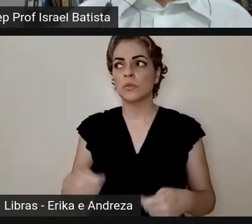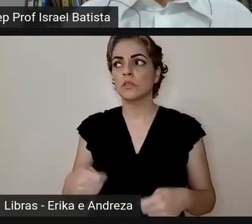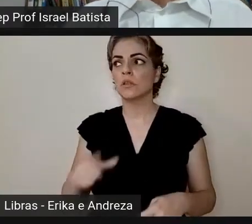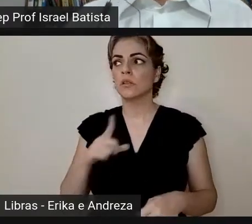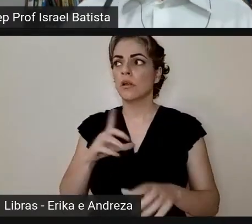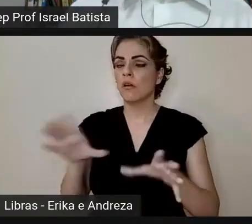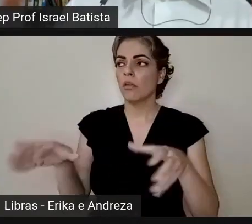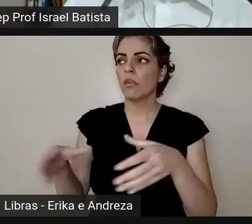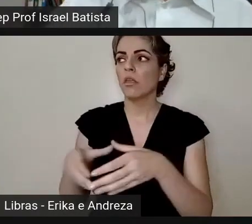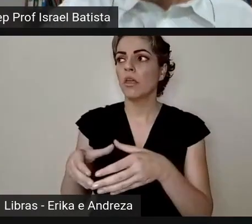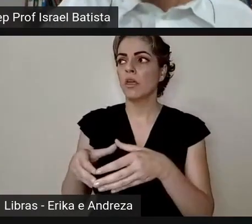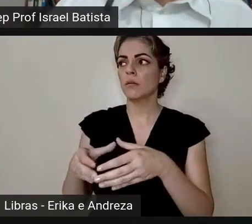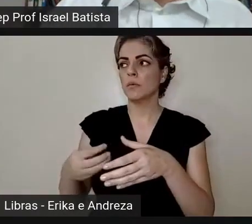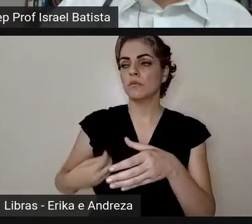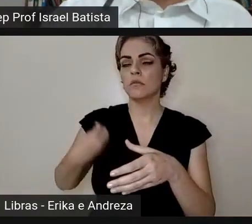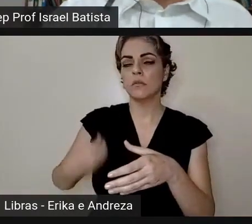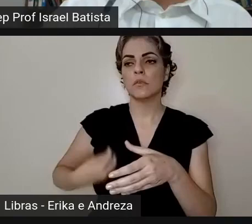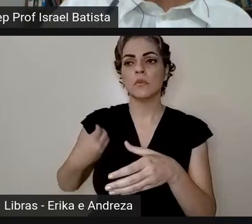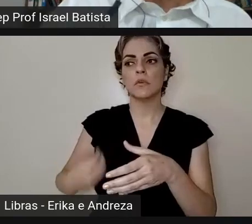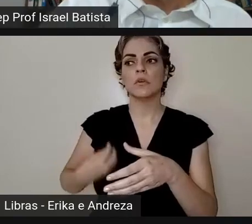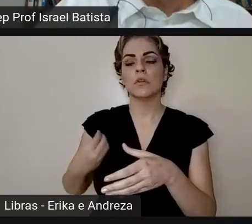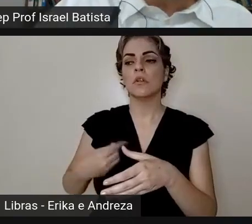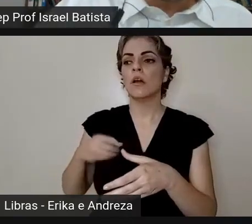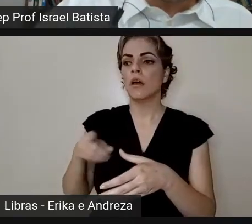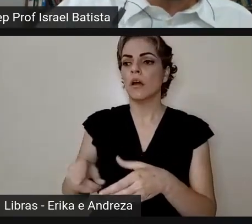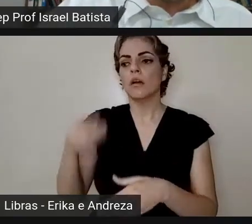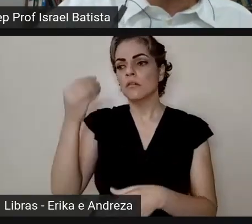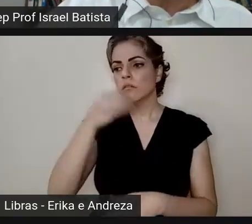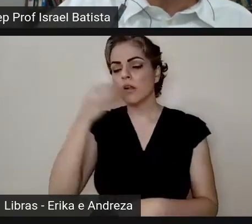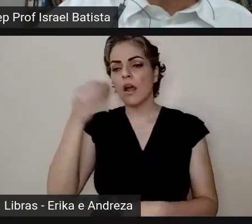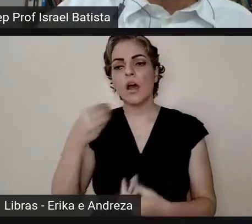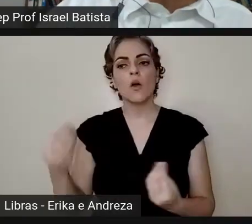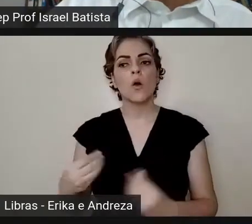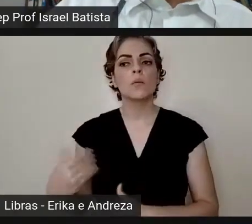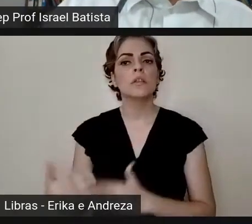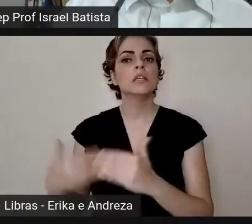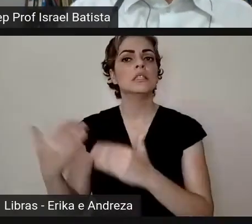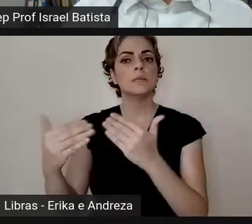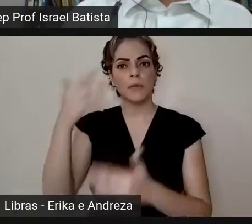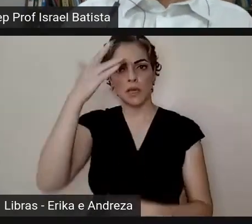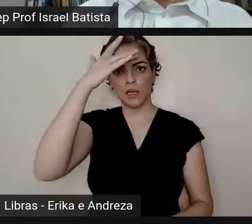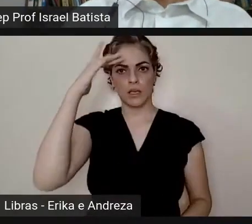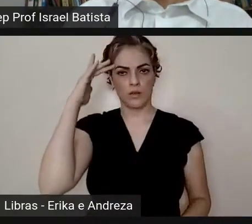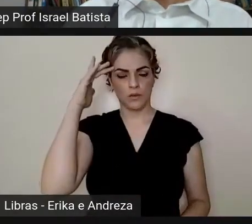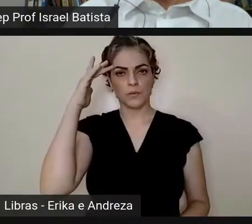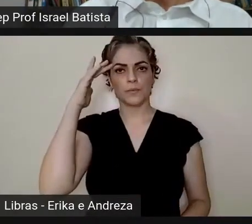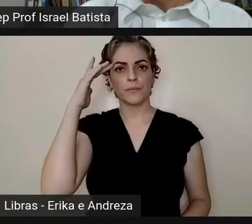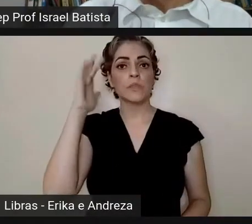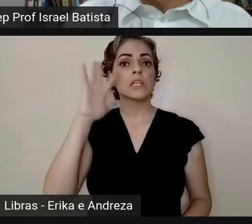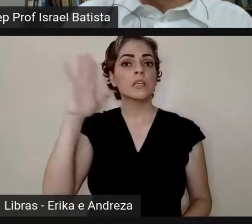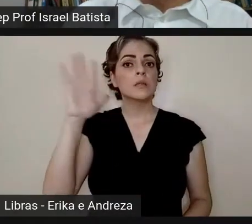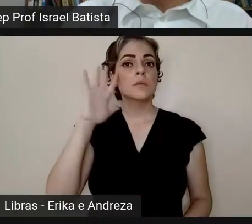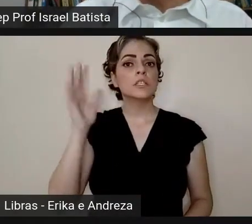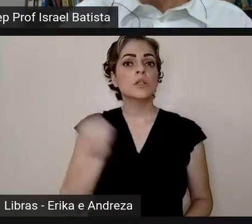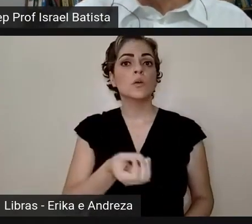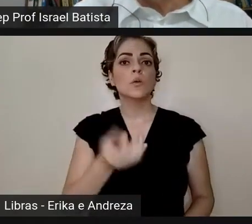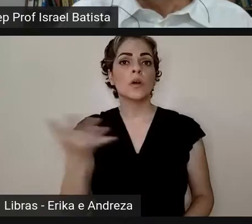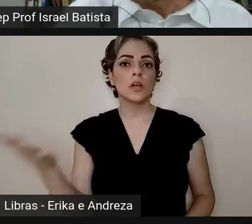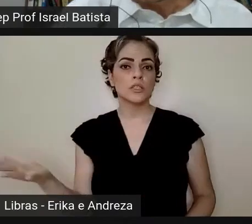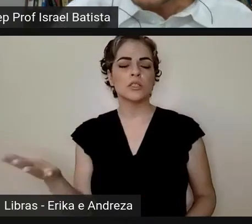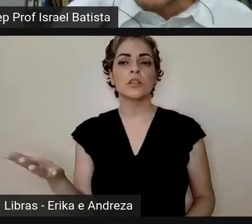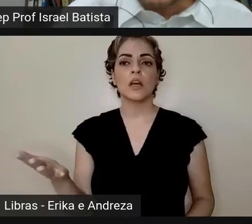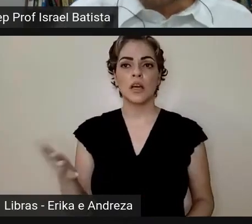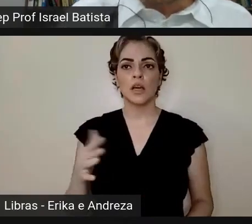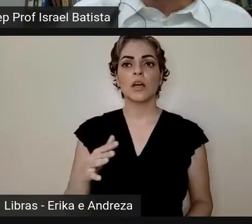vai funcionar como um elo fraco para o desempenho do seu trabalho. Você imagina a quantidade de dados em poder de um